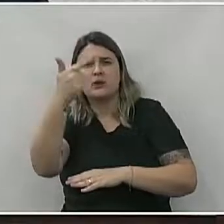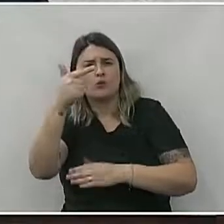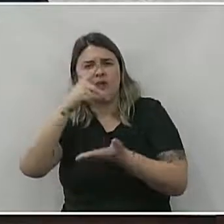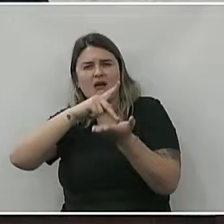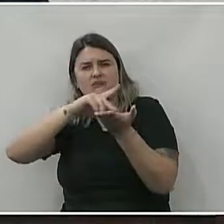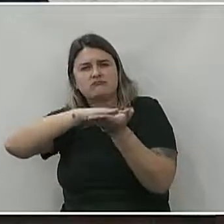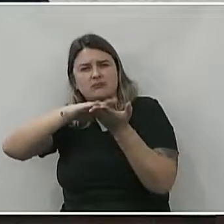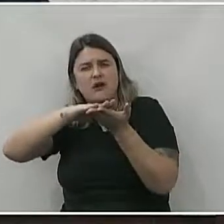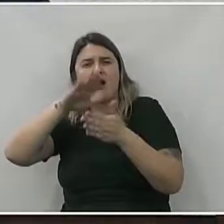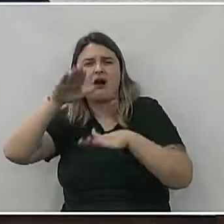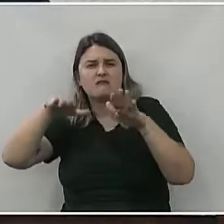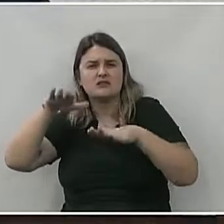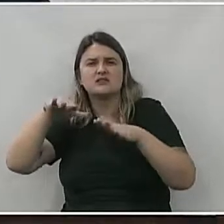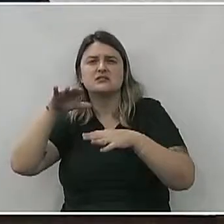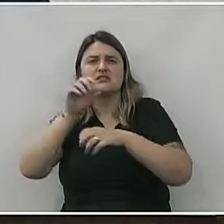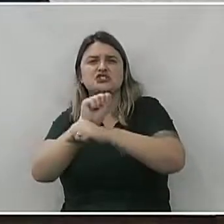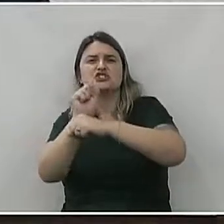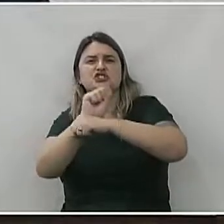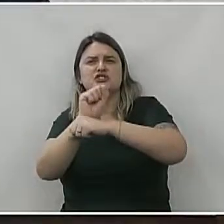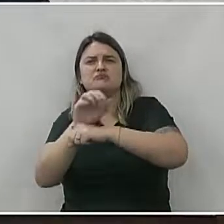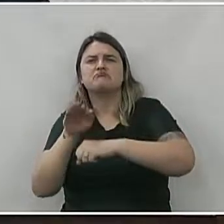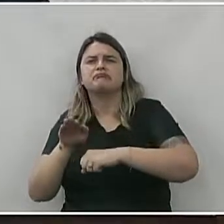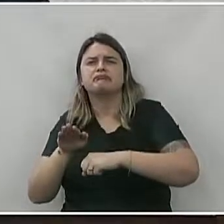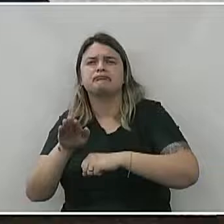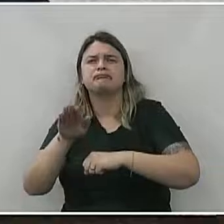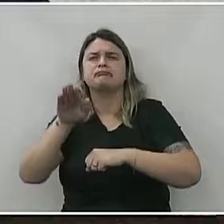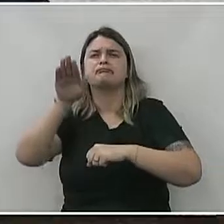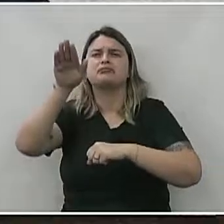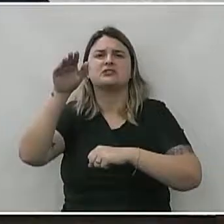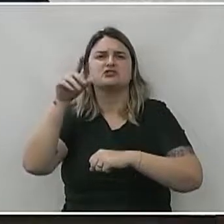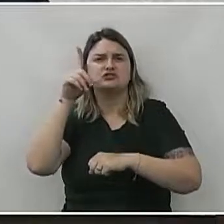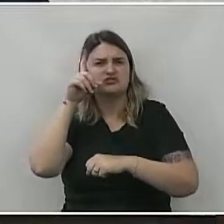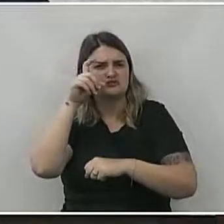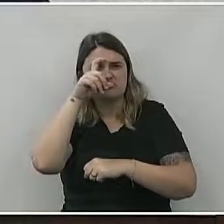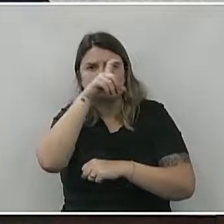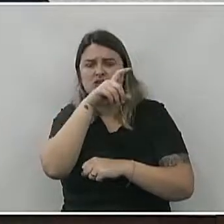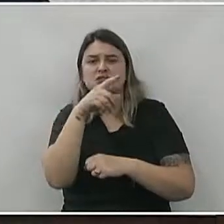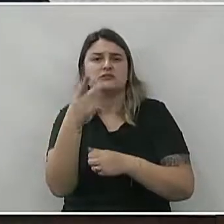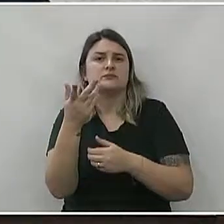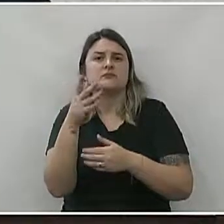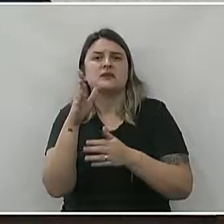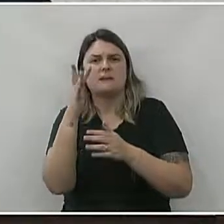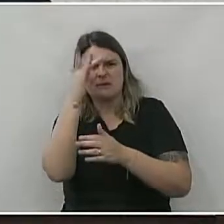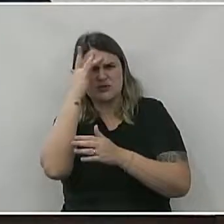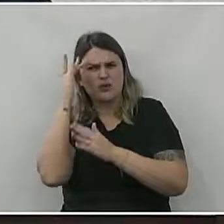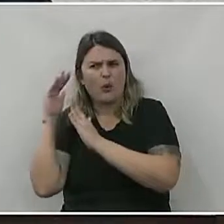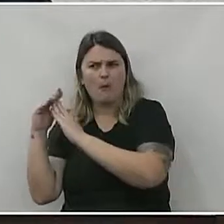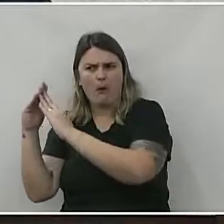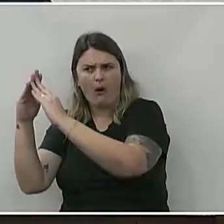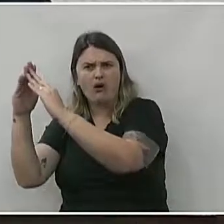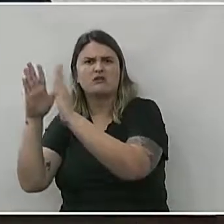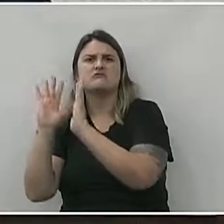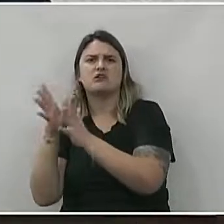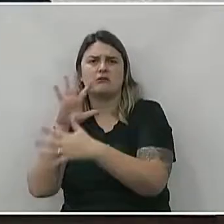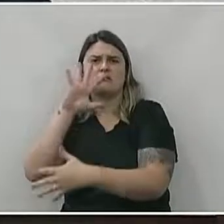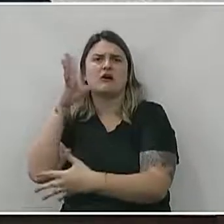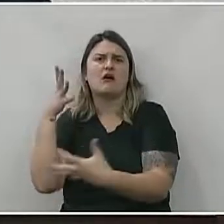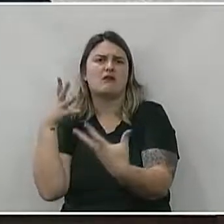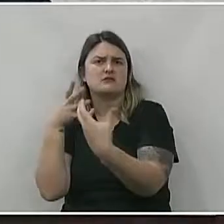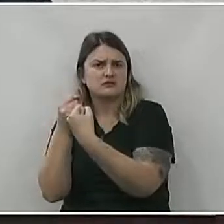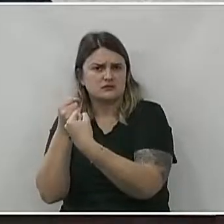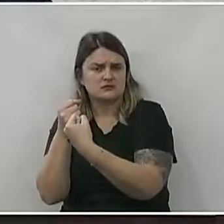que dificulta muito o acesso à BR-476. Inclusive, muitos moradores já sofreram acidente